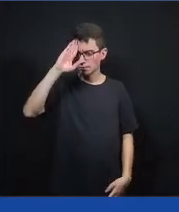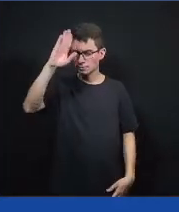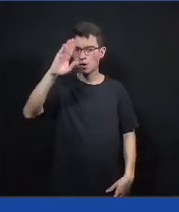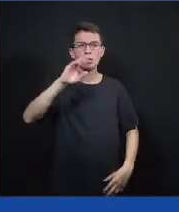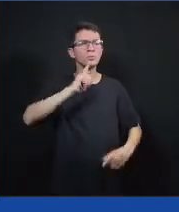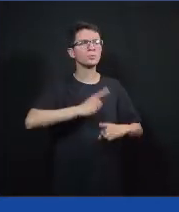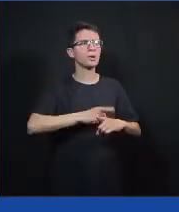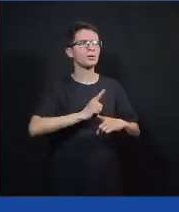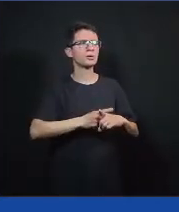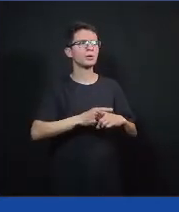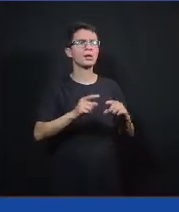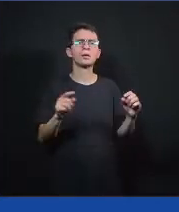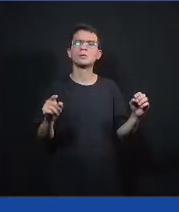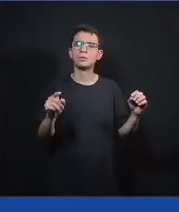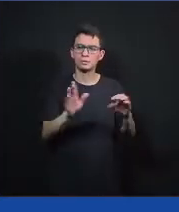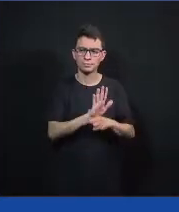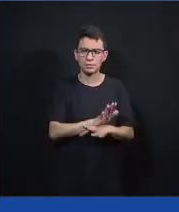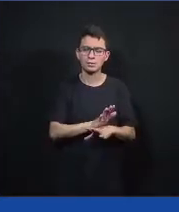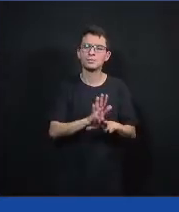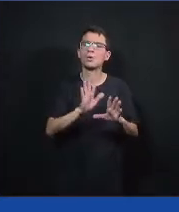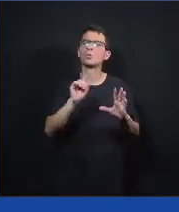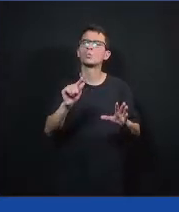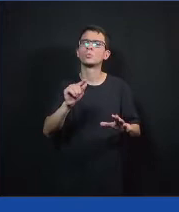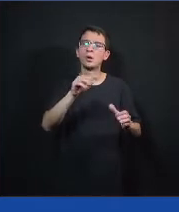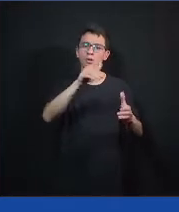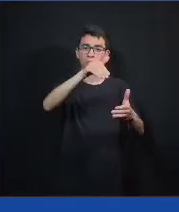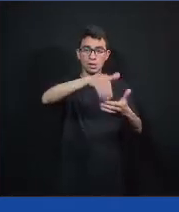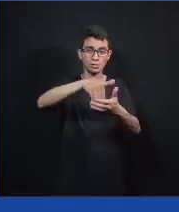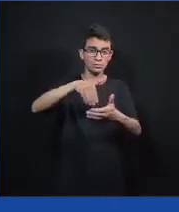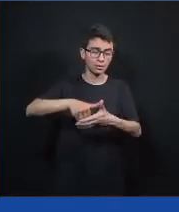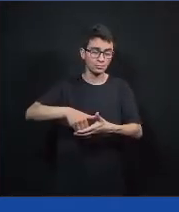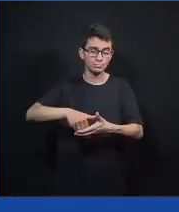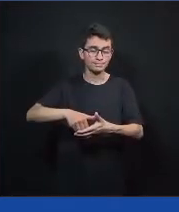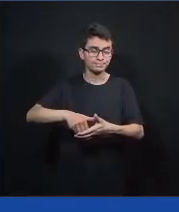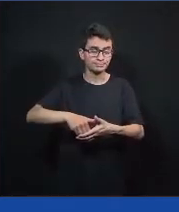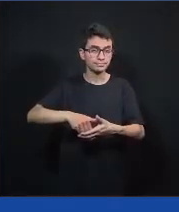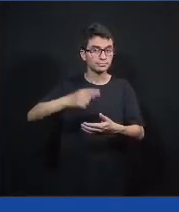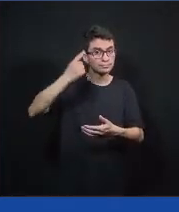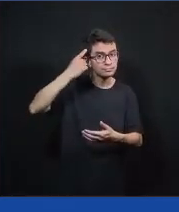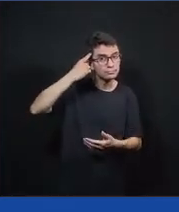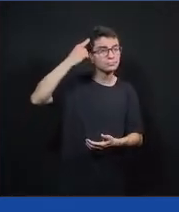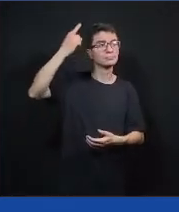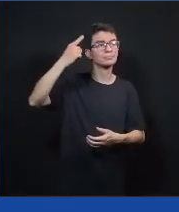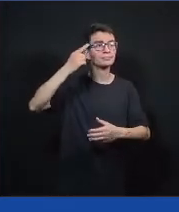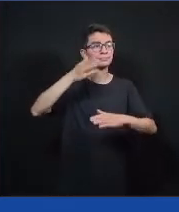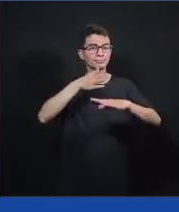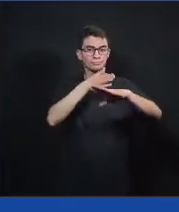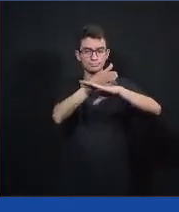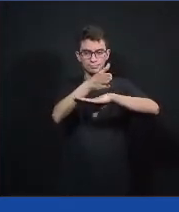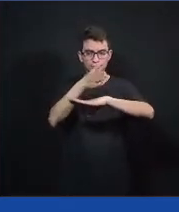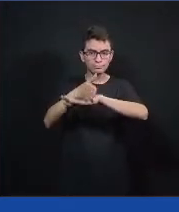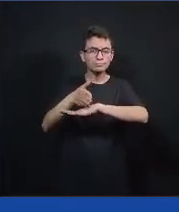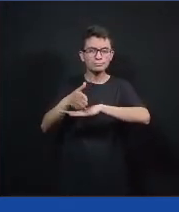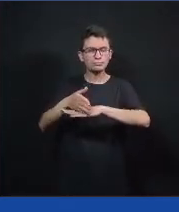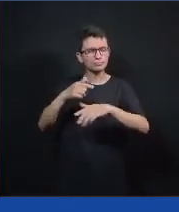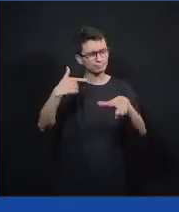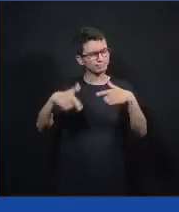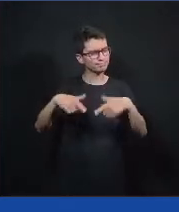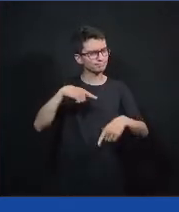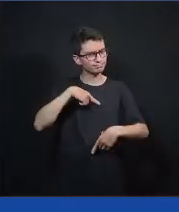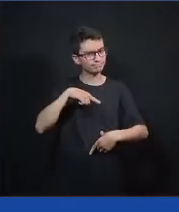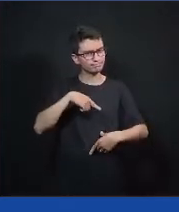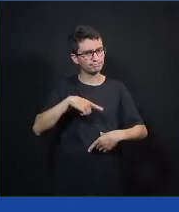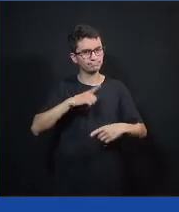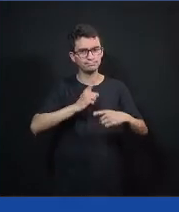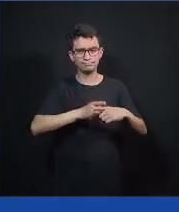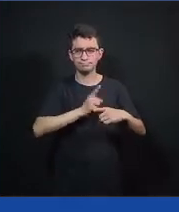completar o que chamamos de democracia. A participação dá trabalho, mas os resultados de uma decisão que é fruto de participação valem a